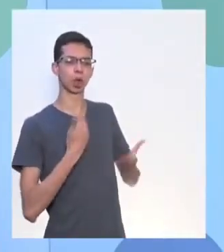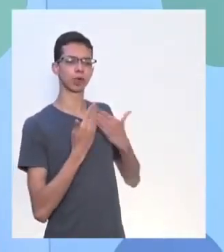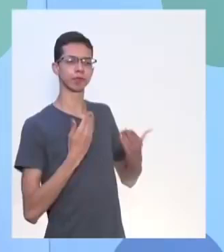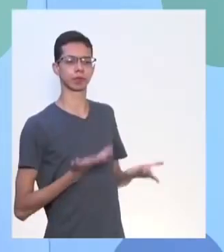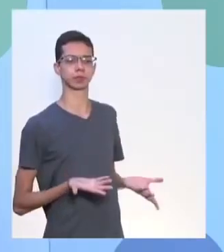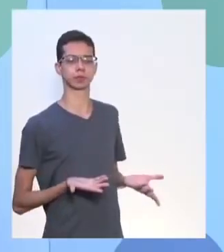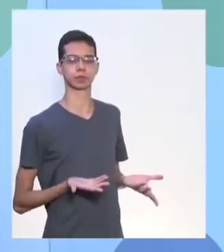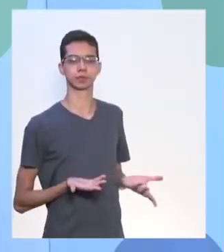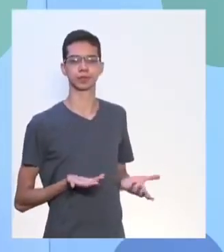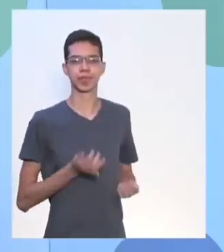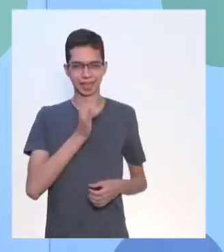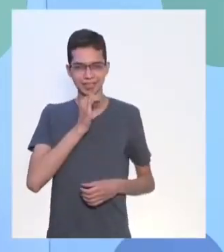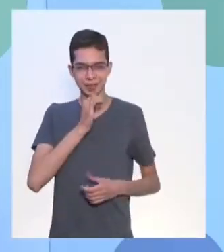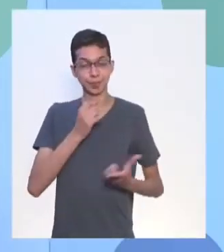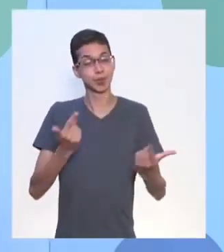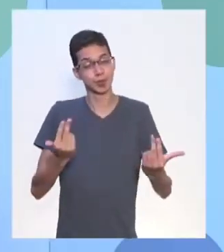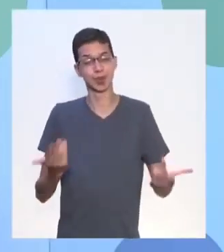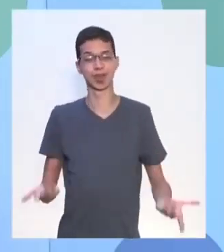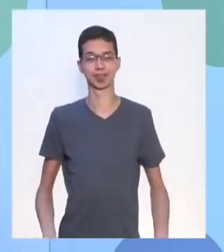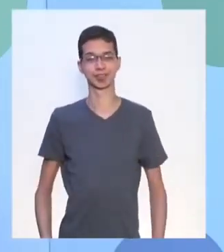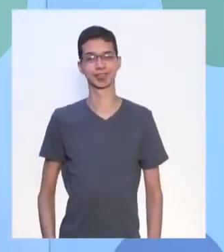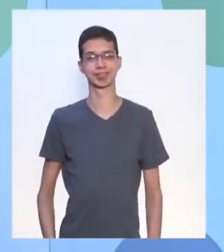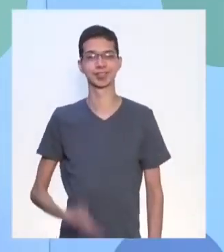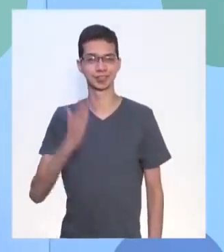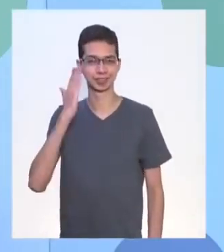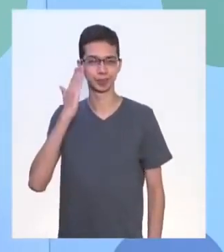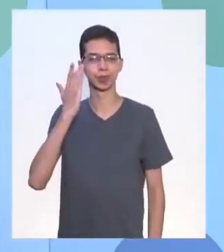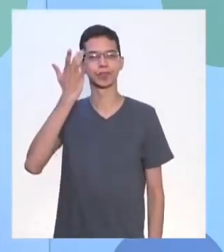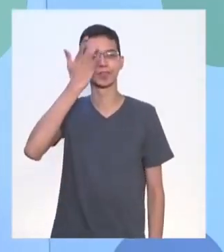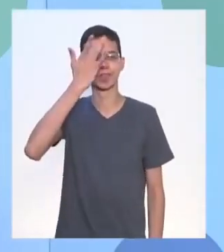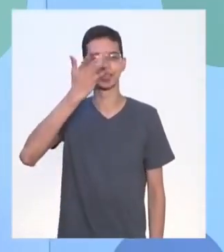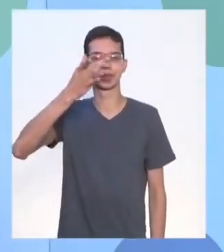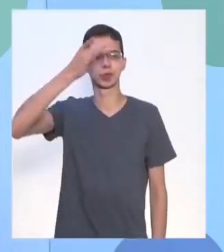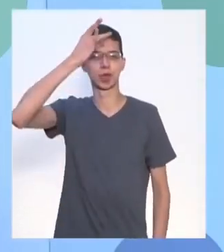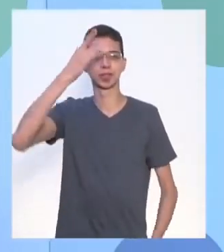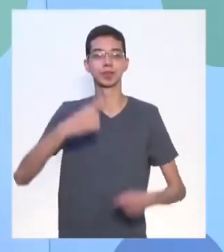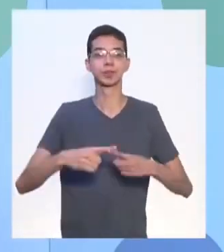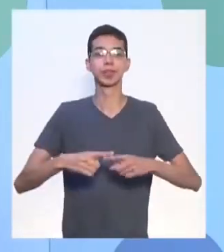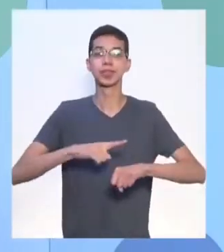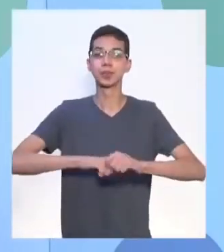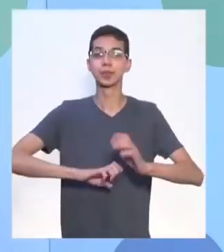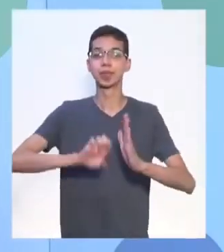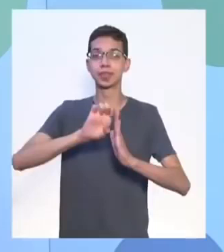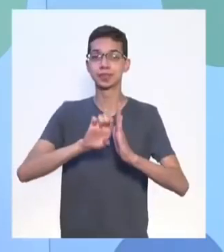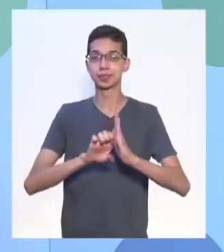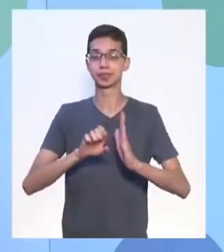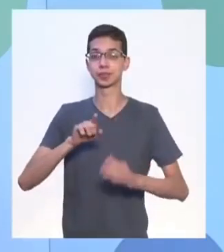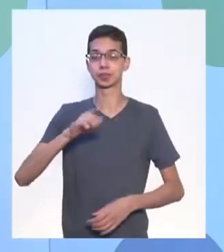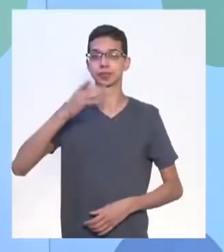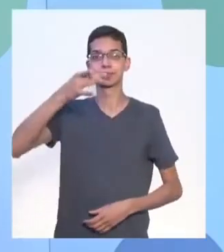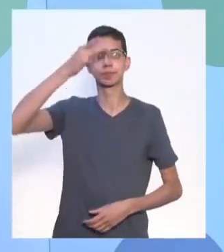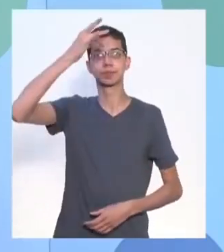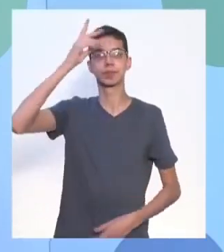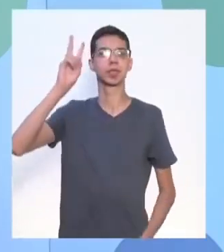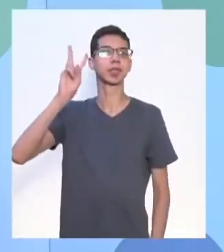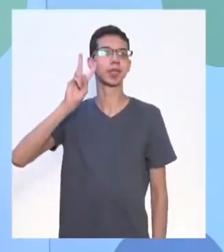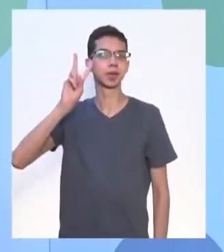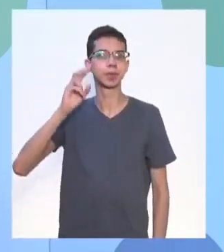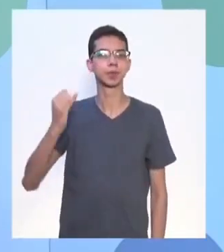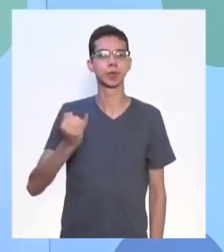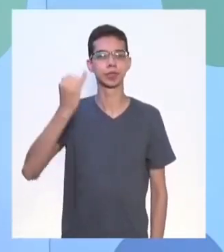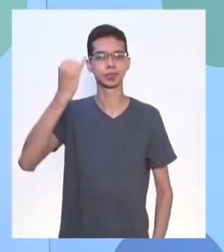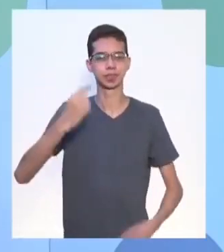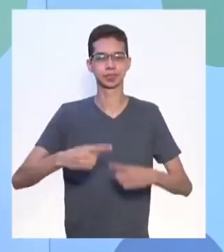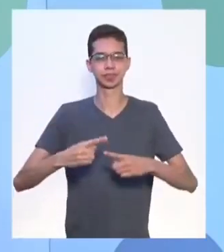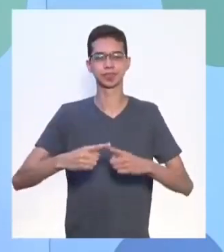você consegue marcar para que na hora de fazer o seu exercício você lembre é importante, tá? Porque a nossa memória ela